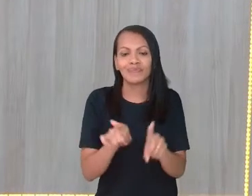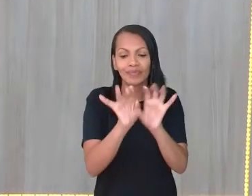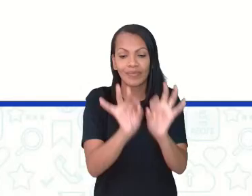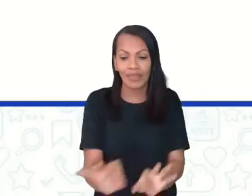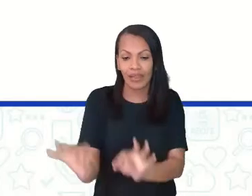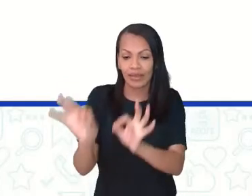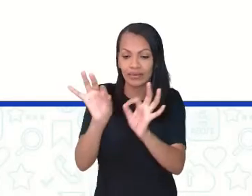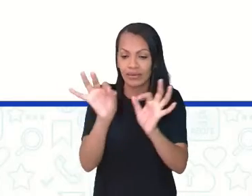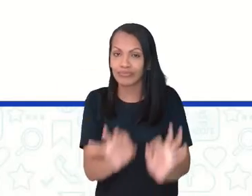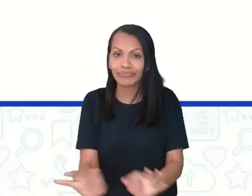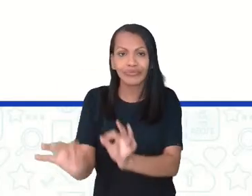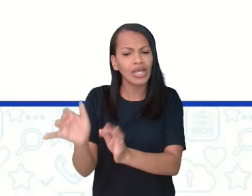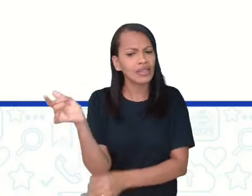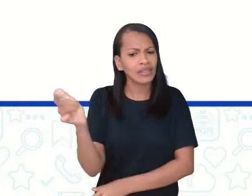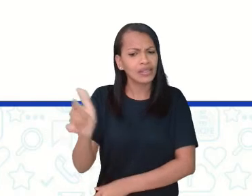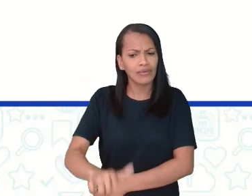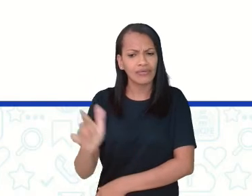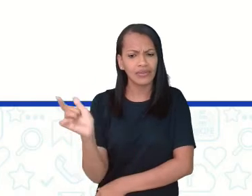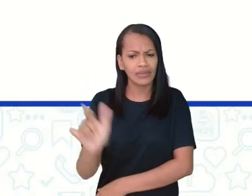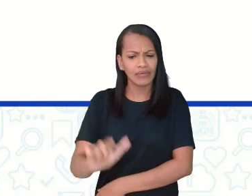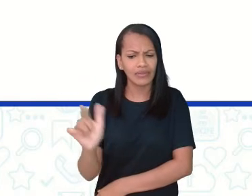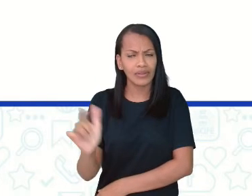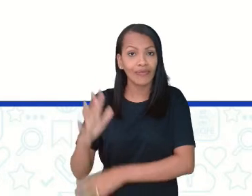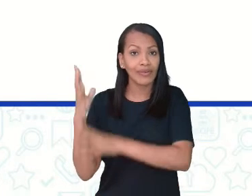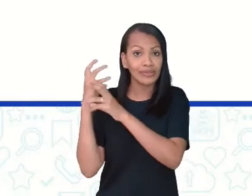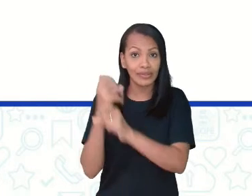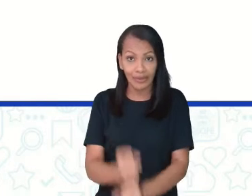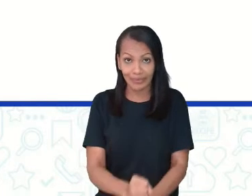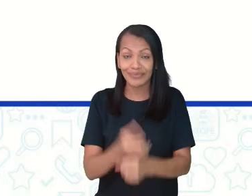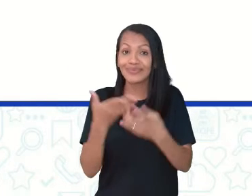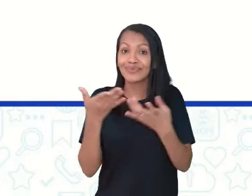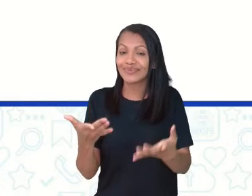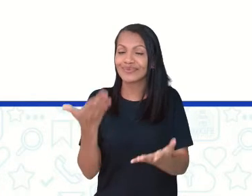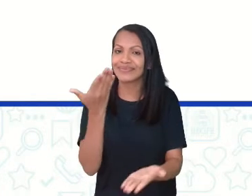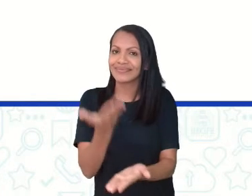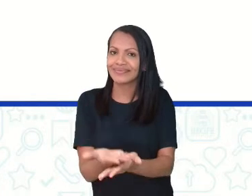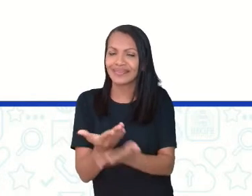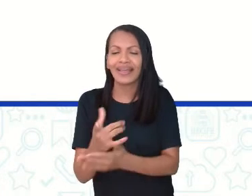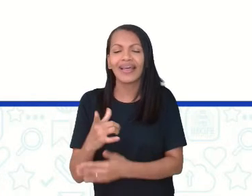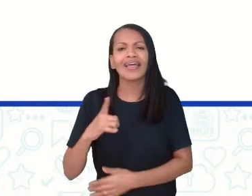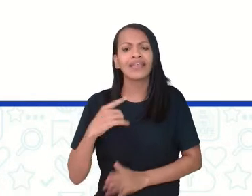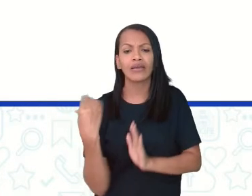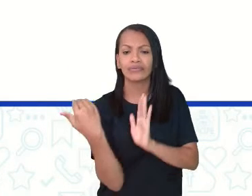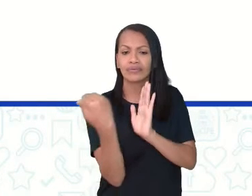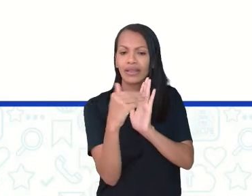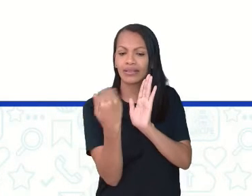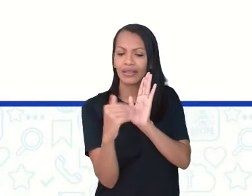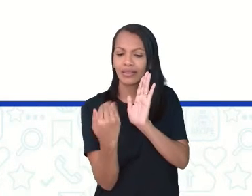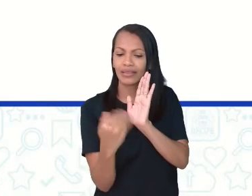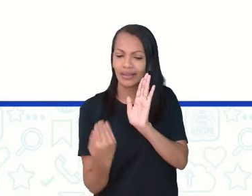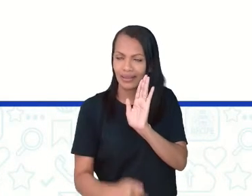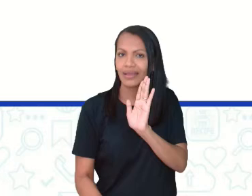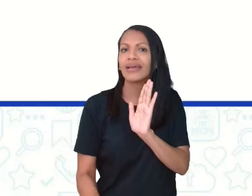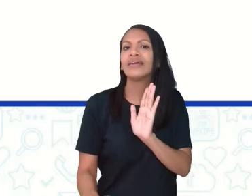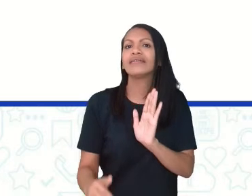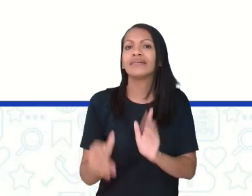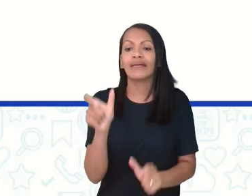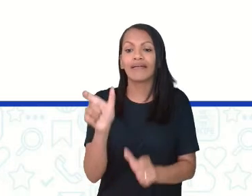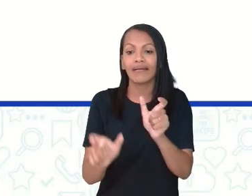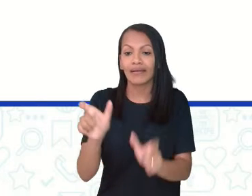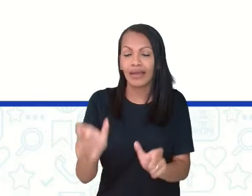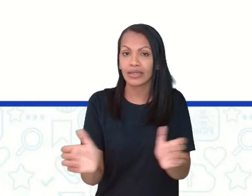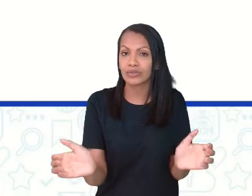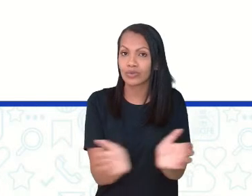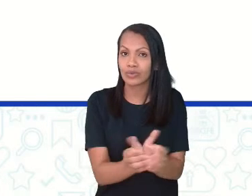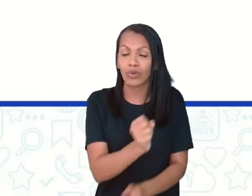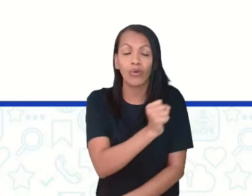verem e reverem quantas vezes vocês quiserem. Aí as nossas aulas, tem as playlists de cada turma, então é só você ir lá na playlist do